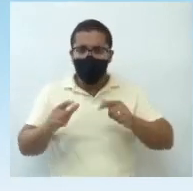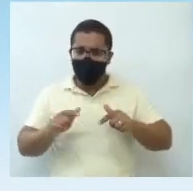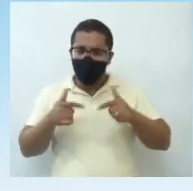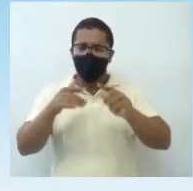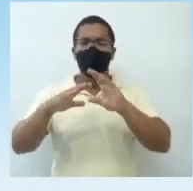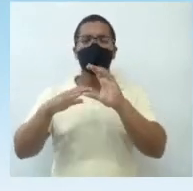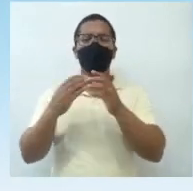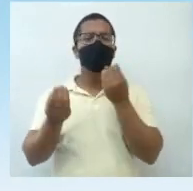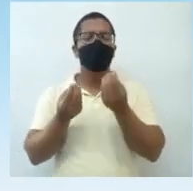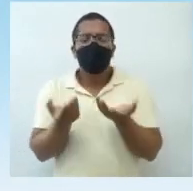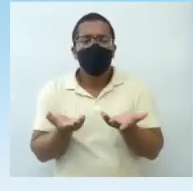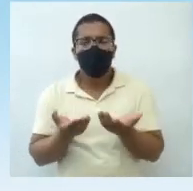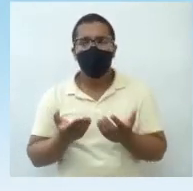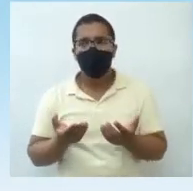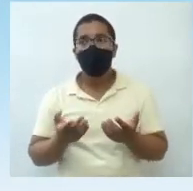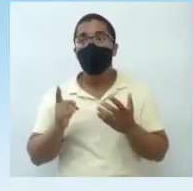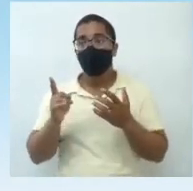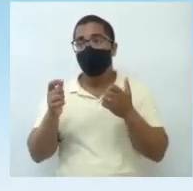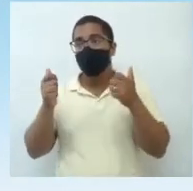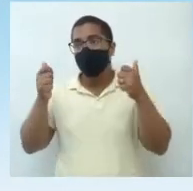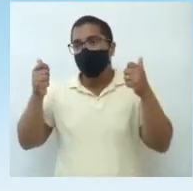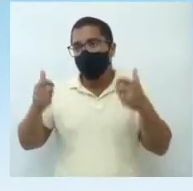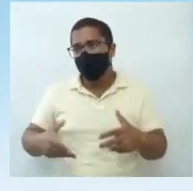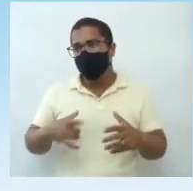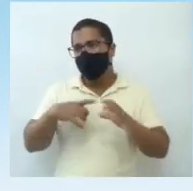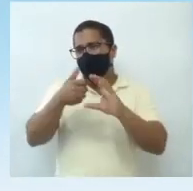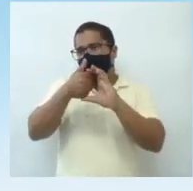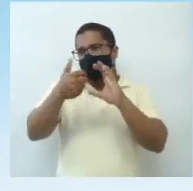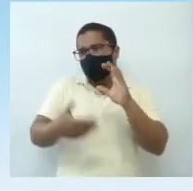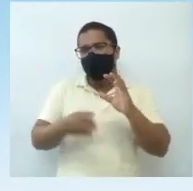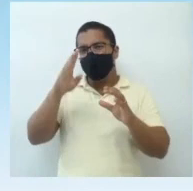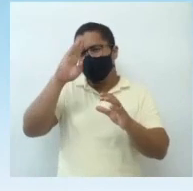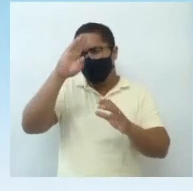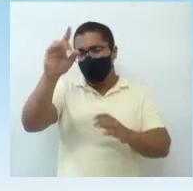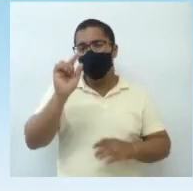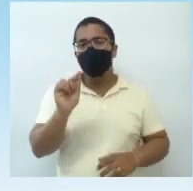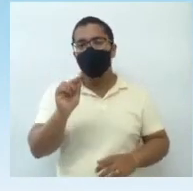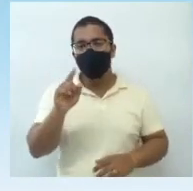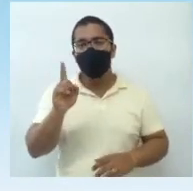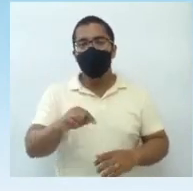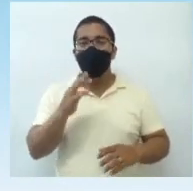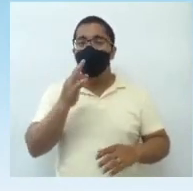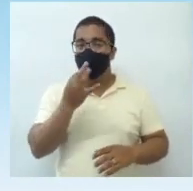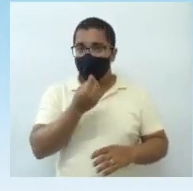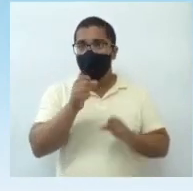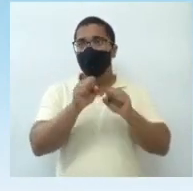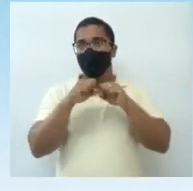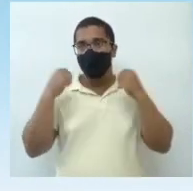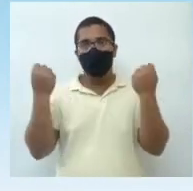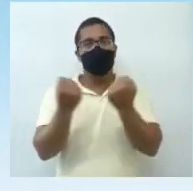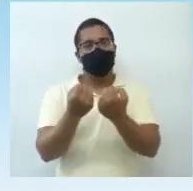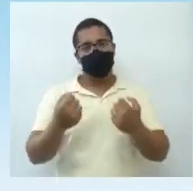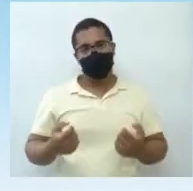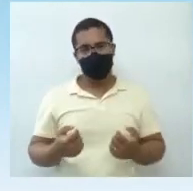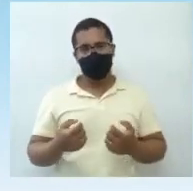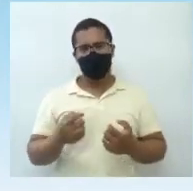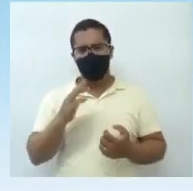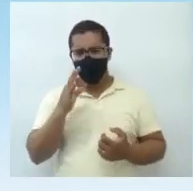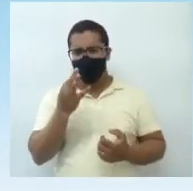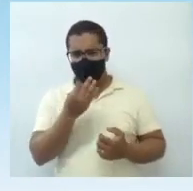comunicativo ele diz o seguinte que um dos aspectos é o chamado conhecimento social e esse conhecimento